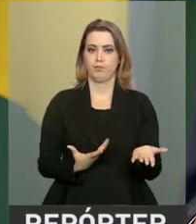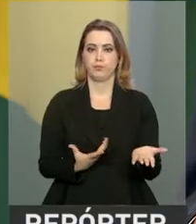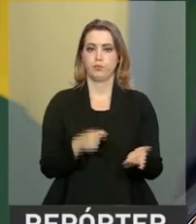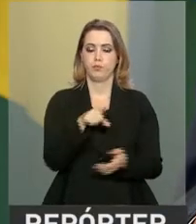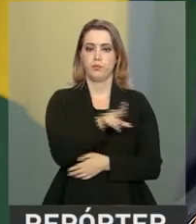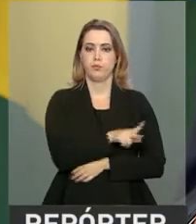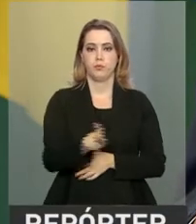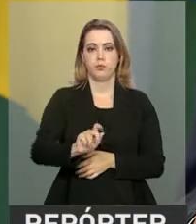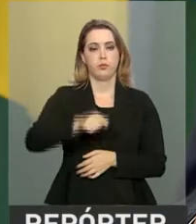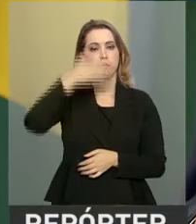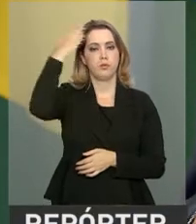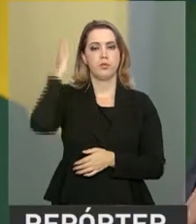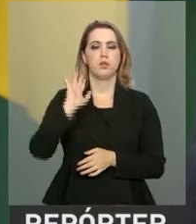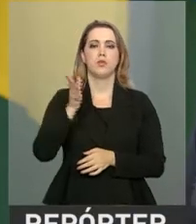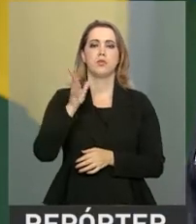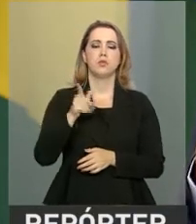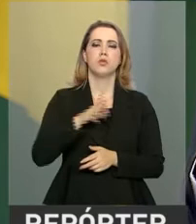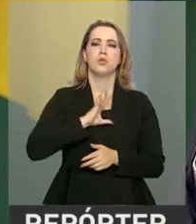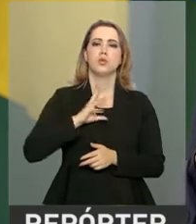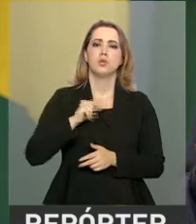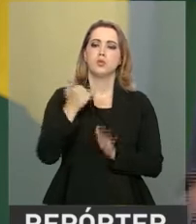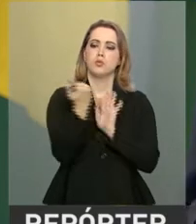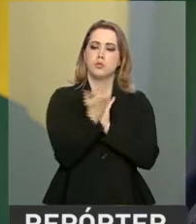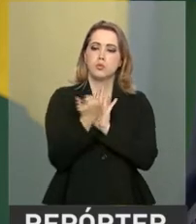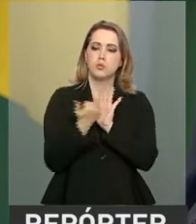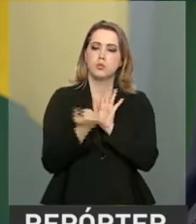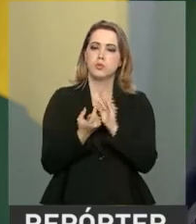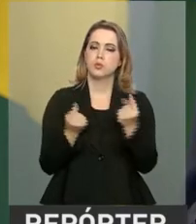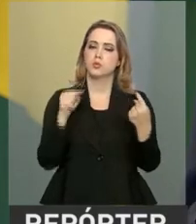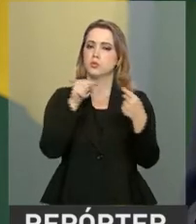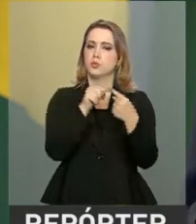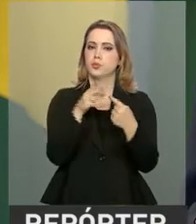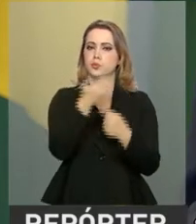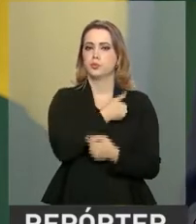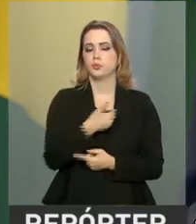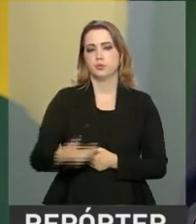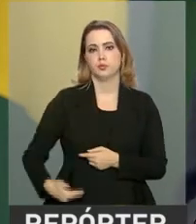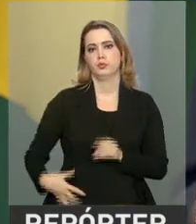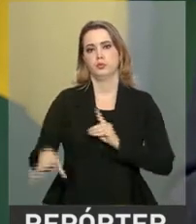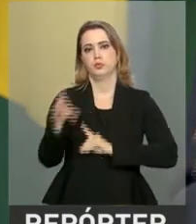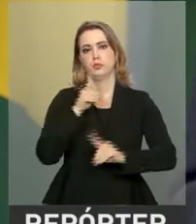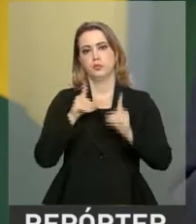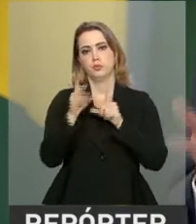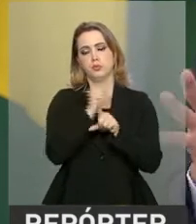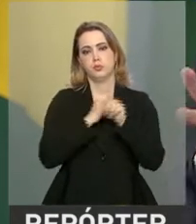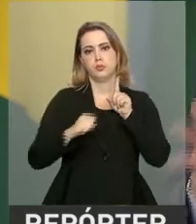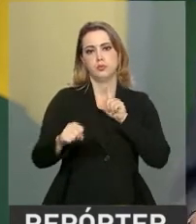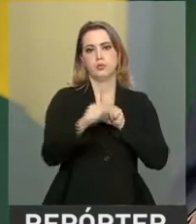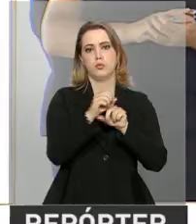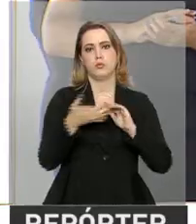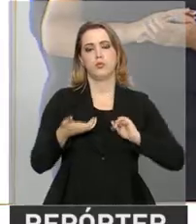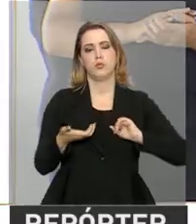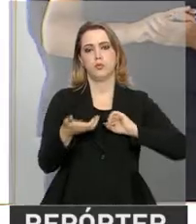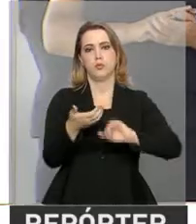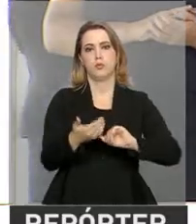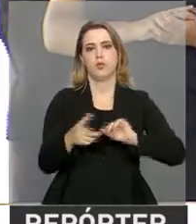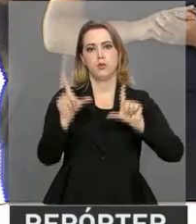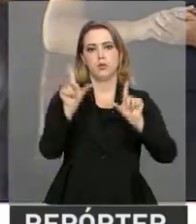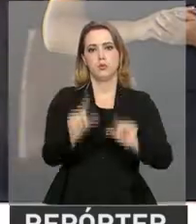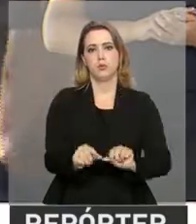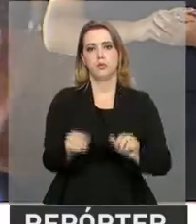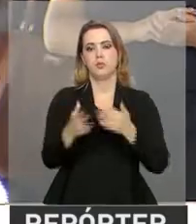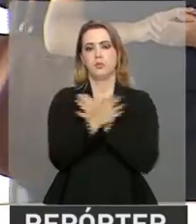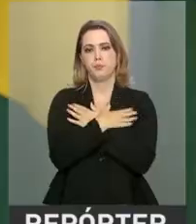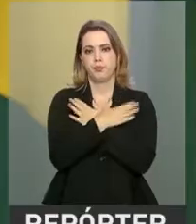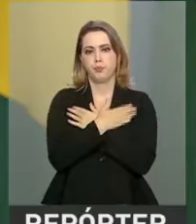temer as medidas estão de acordo com os objetivos do governo que tem buscado o diálogo com a sociedade eo congresso nacional para reduzir o